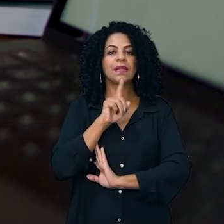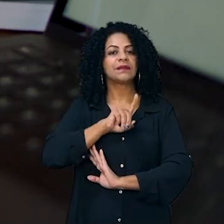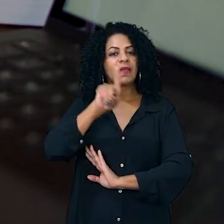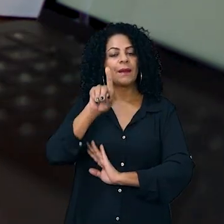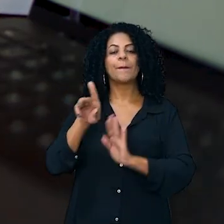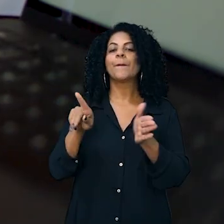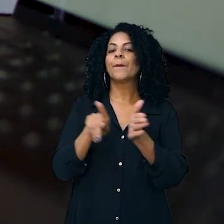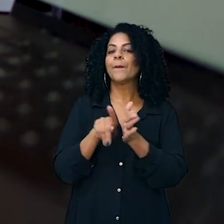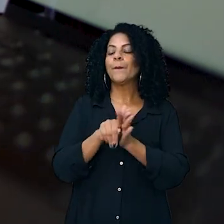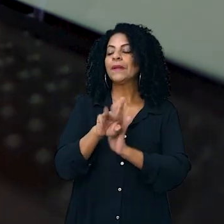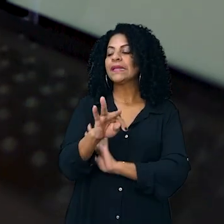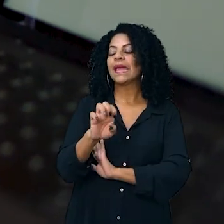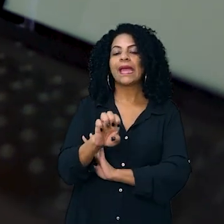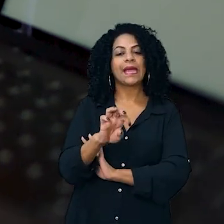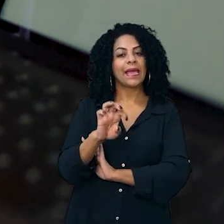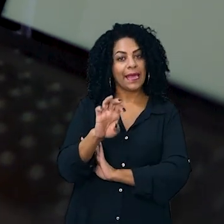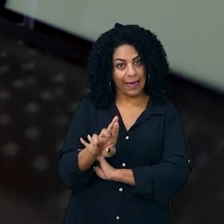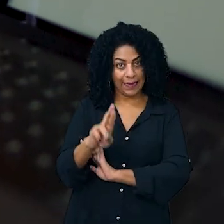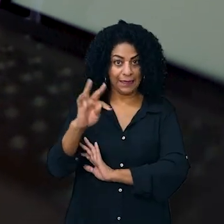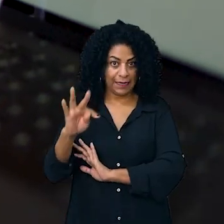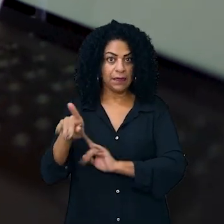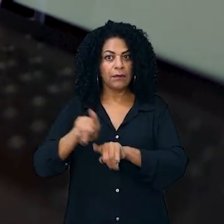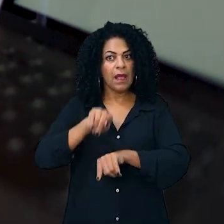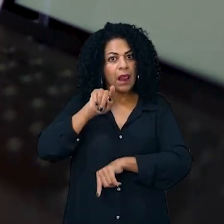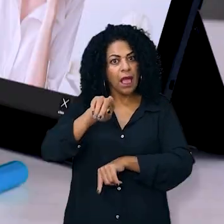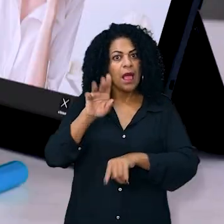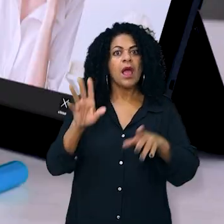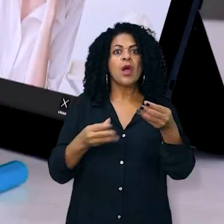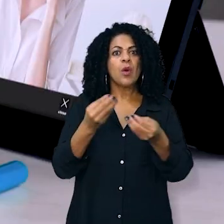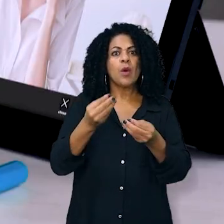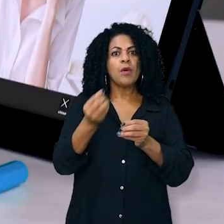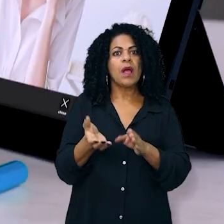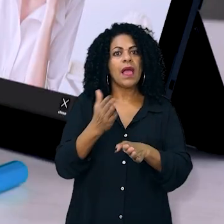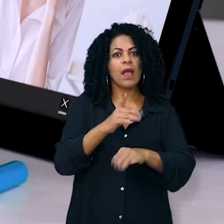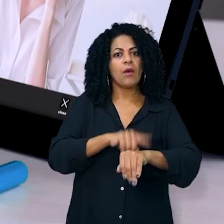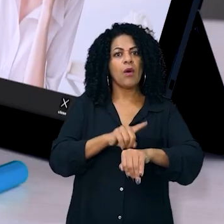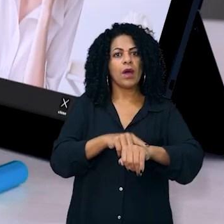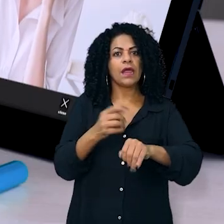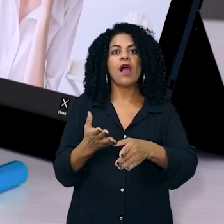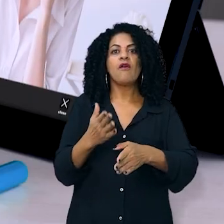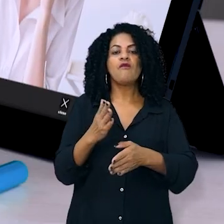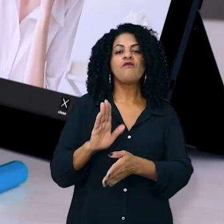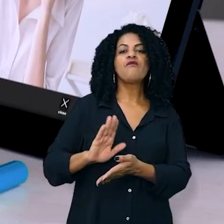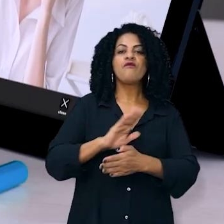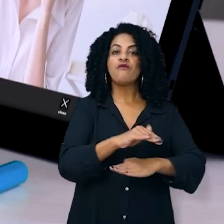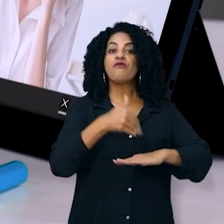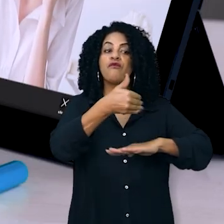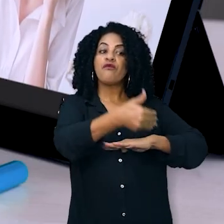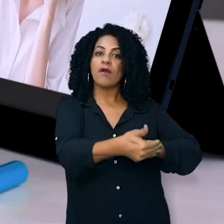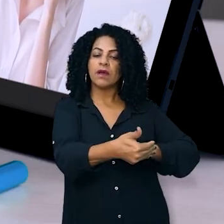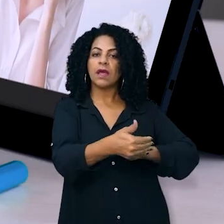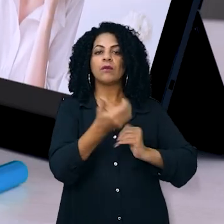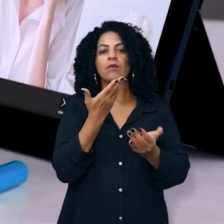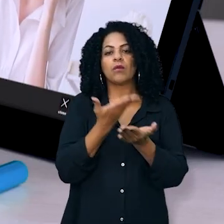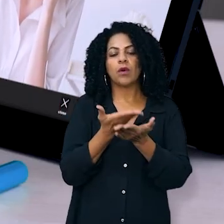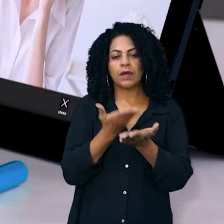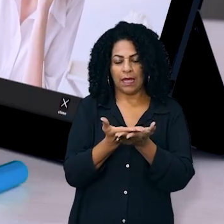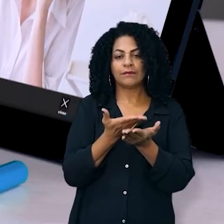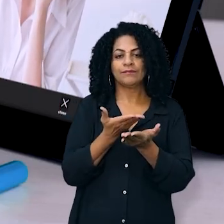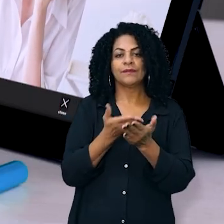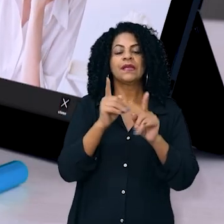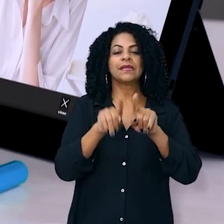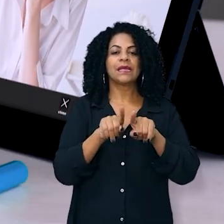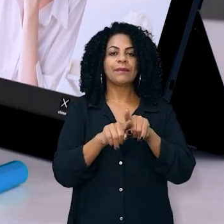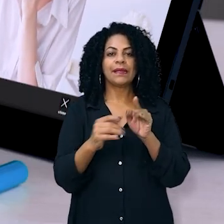TRT, a atuação dos professores na plataforma ocorria fora do horário da aula e não se enquadrava na definição de